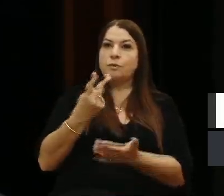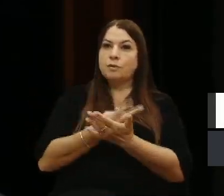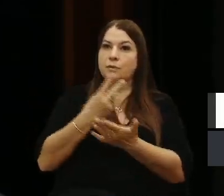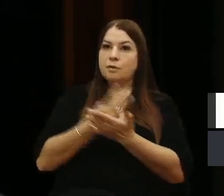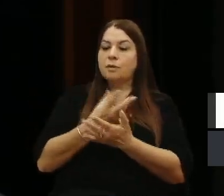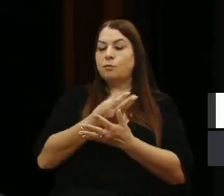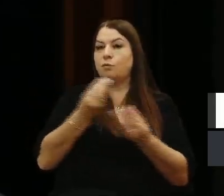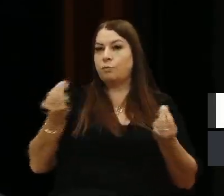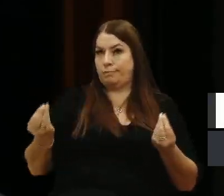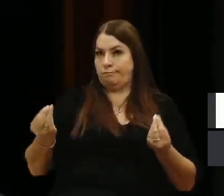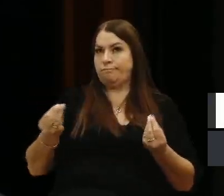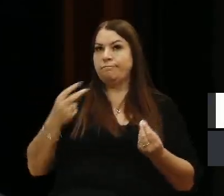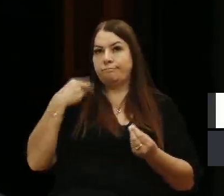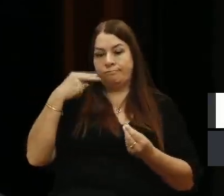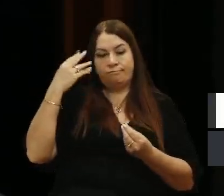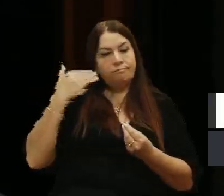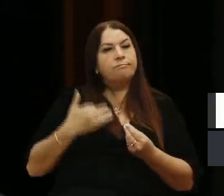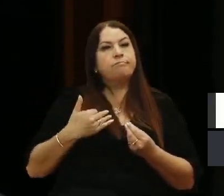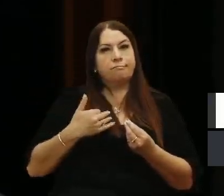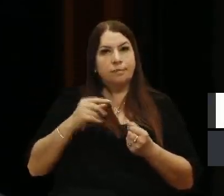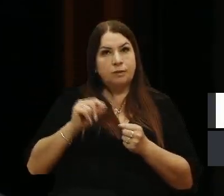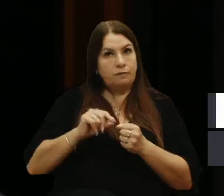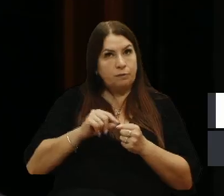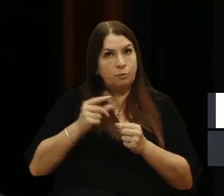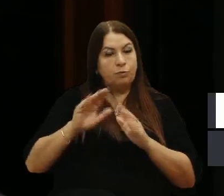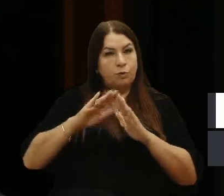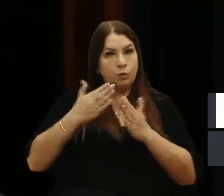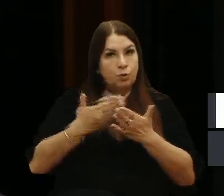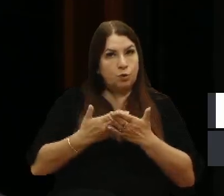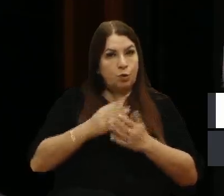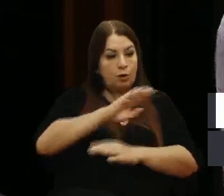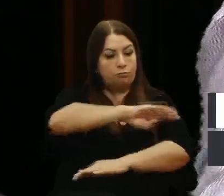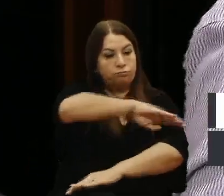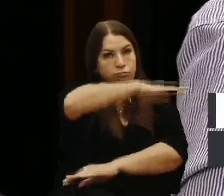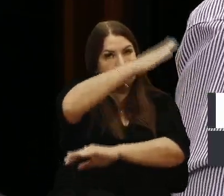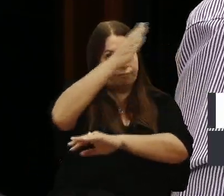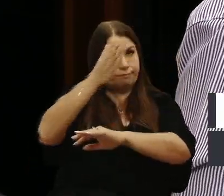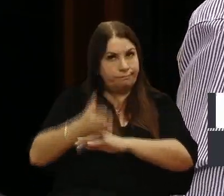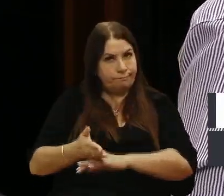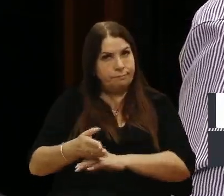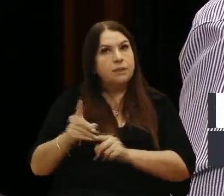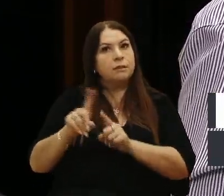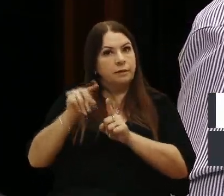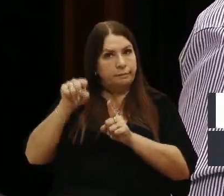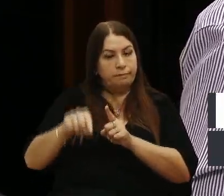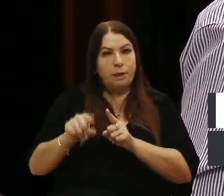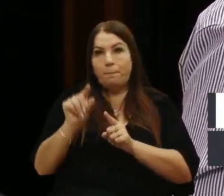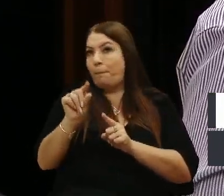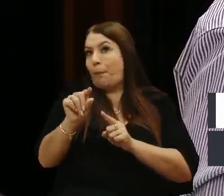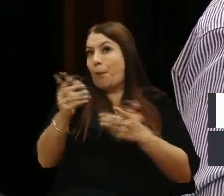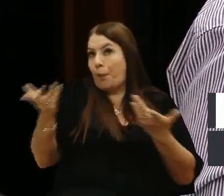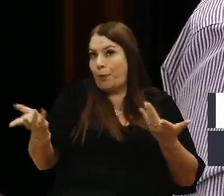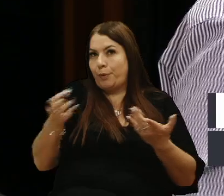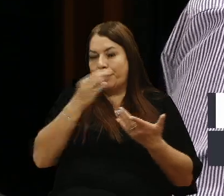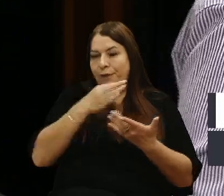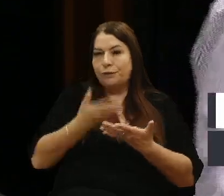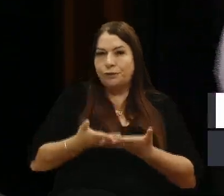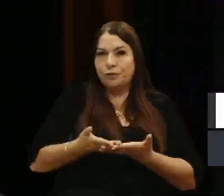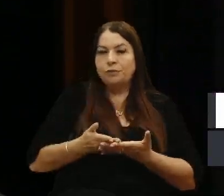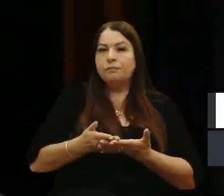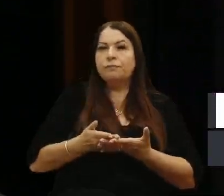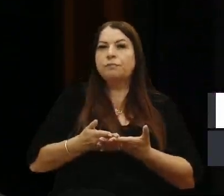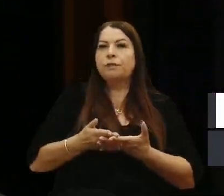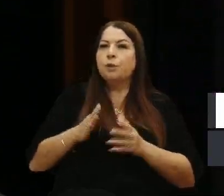vereadora Daiane. E isso se faz como? Com escola de tempo integral, que nós temos pouco em Caxias,